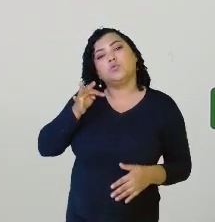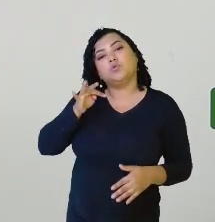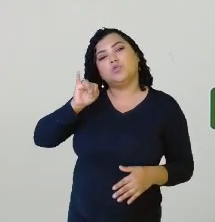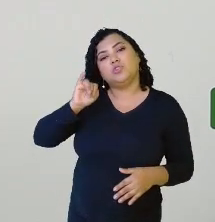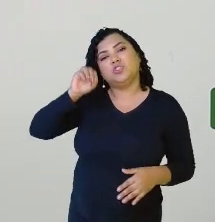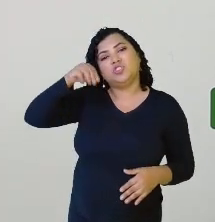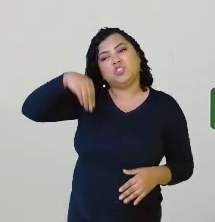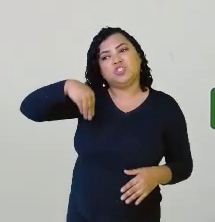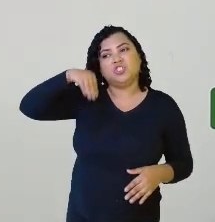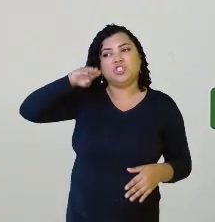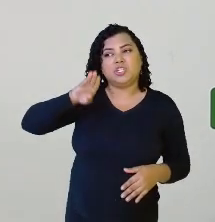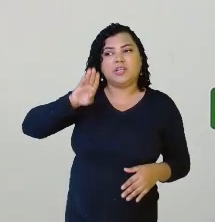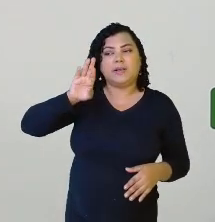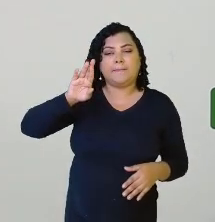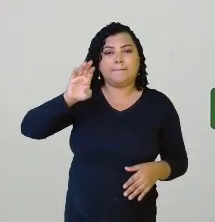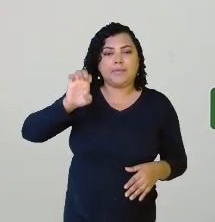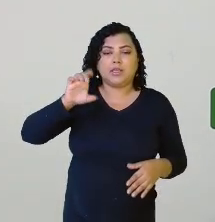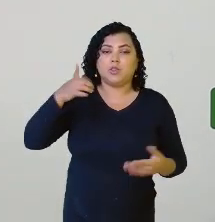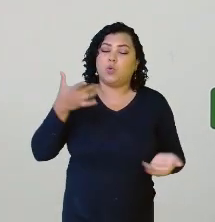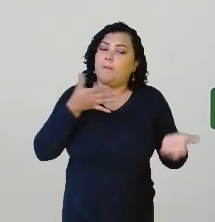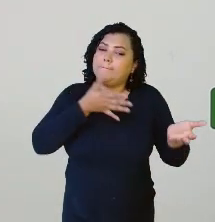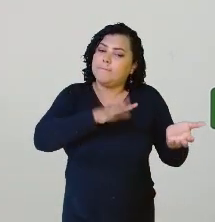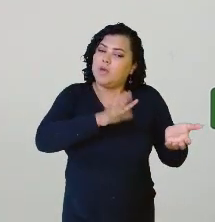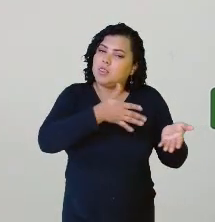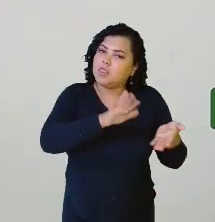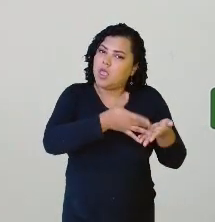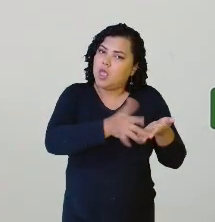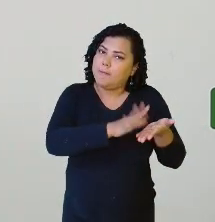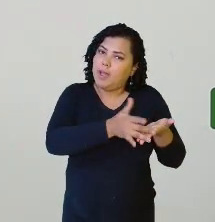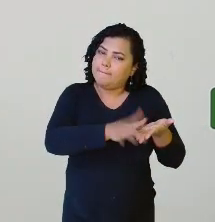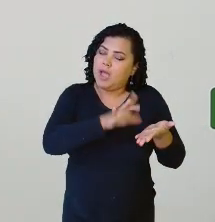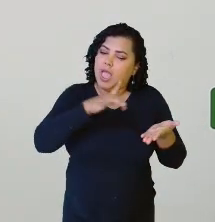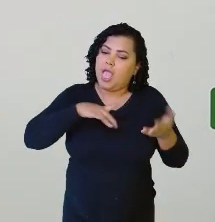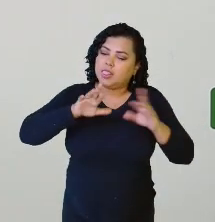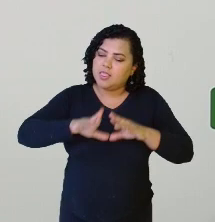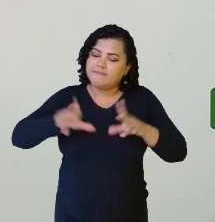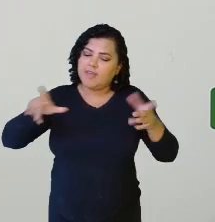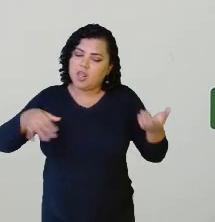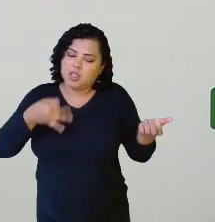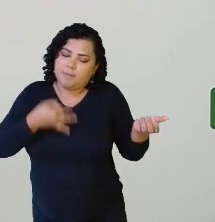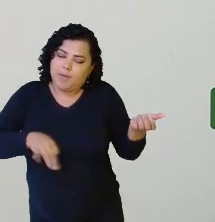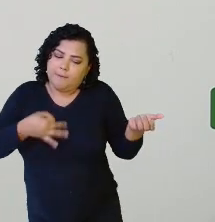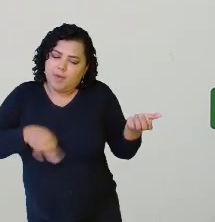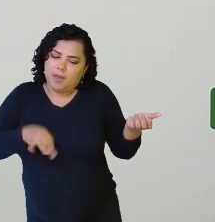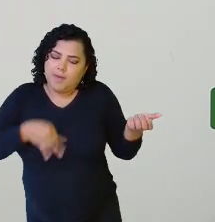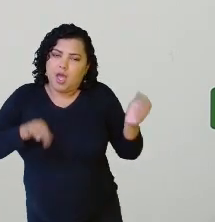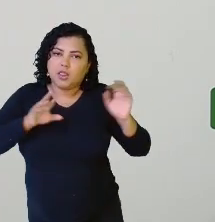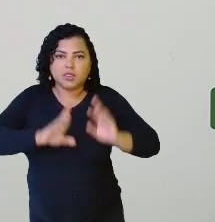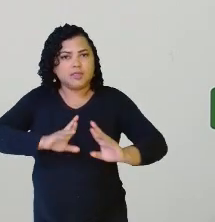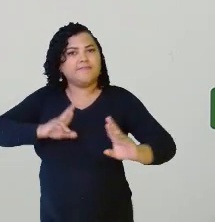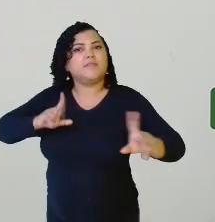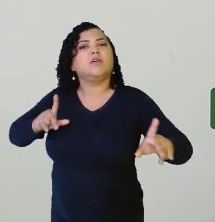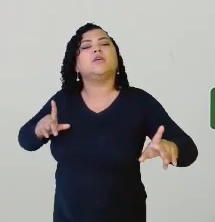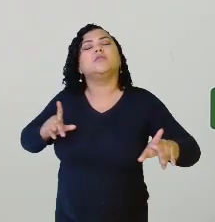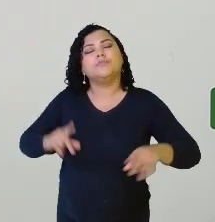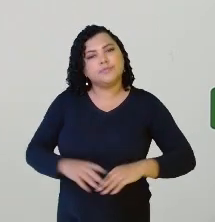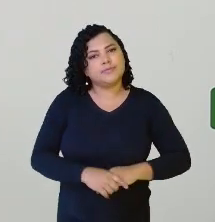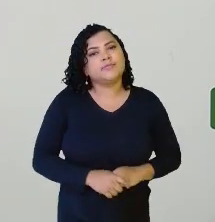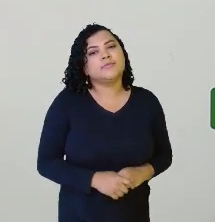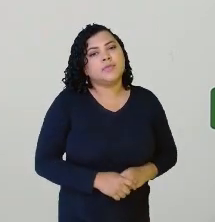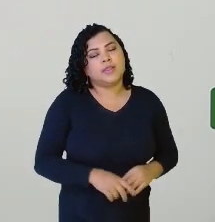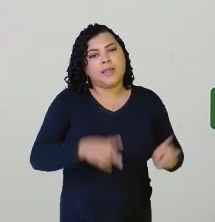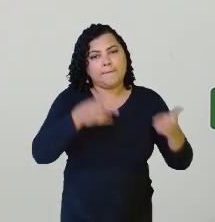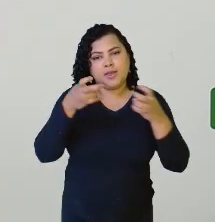do pandeiro, por exemplo, ele é diferenciado do timbre do violão, como a gente viu na